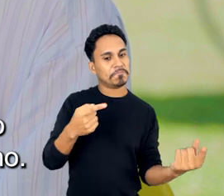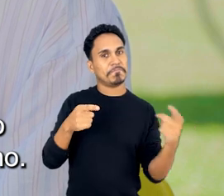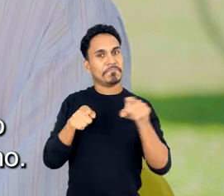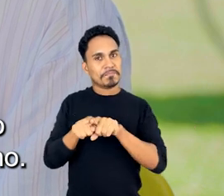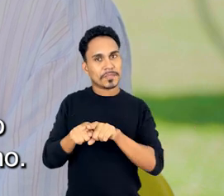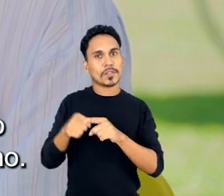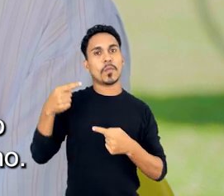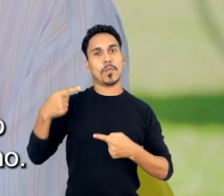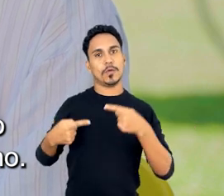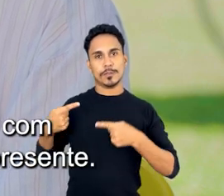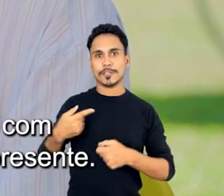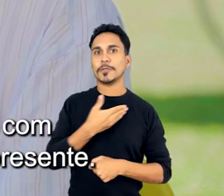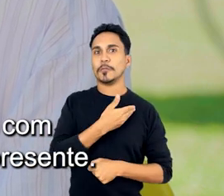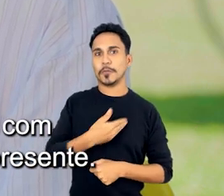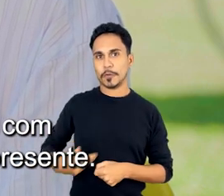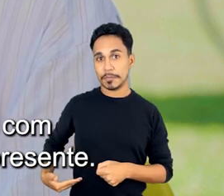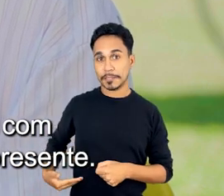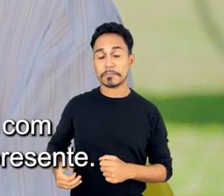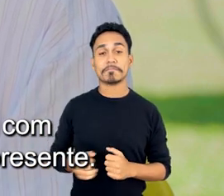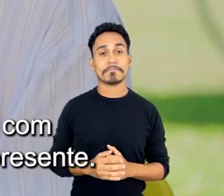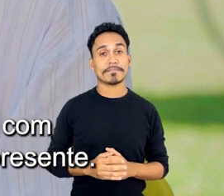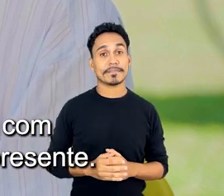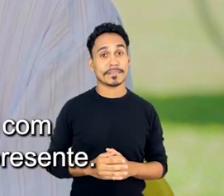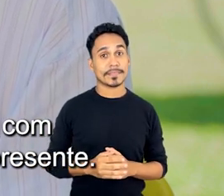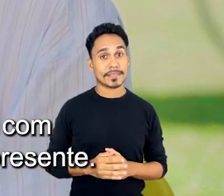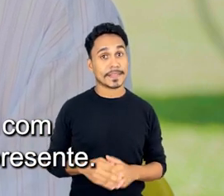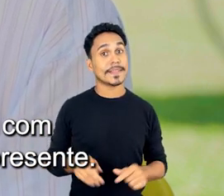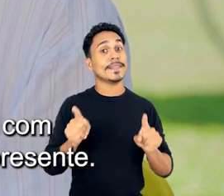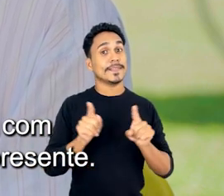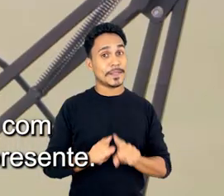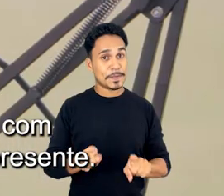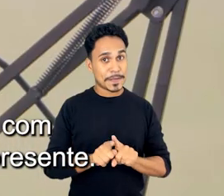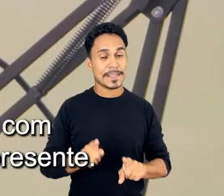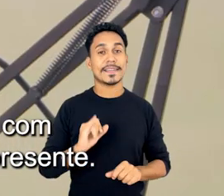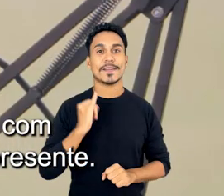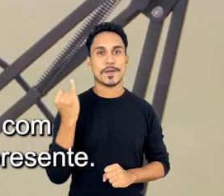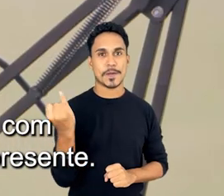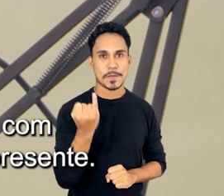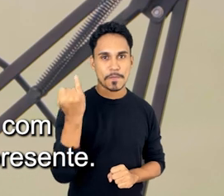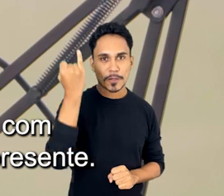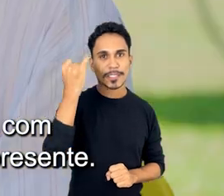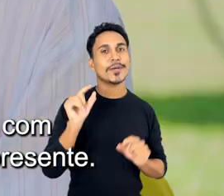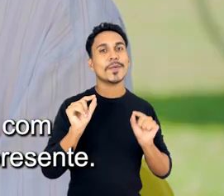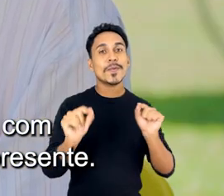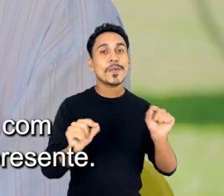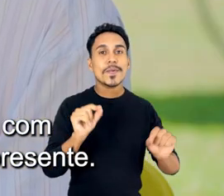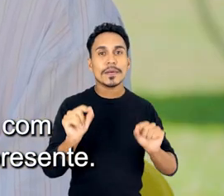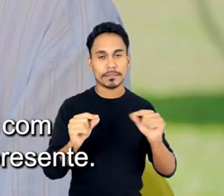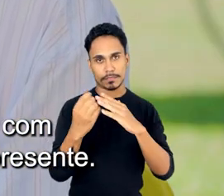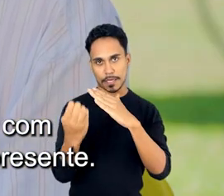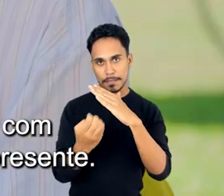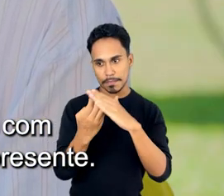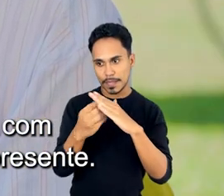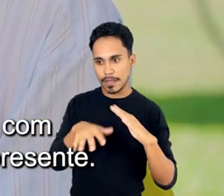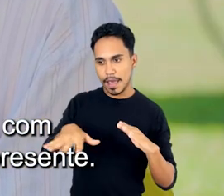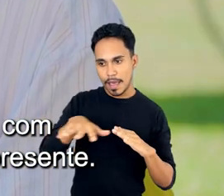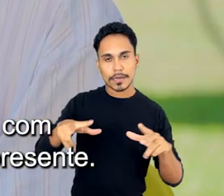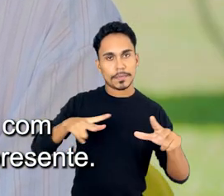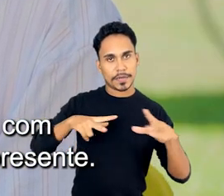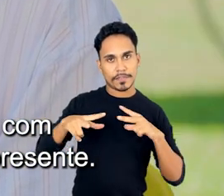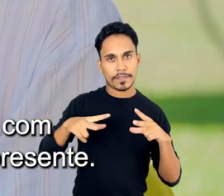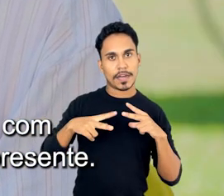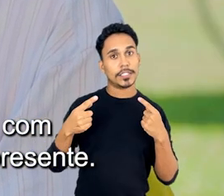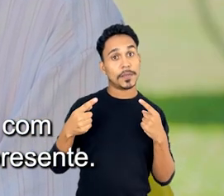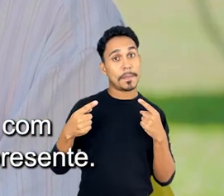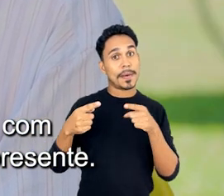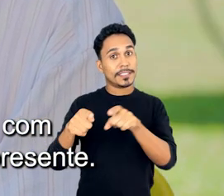seja um caminho e outro também são as parcerias né com o setor privado com empresas e